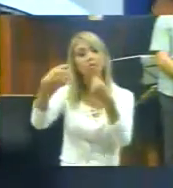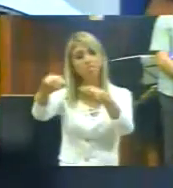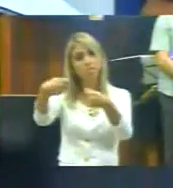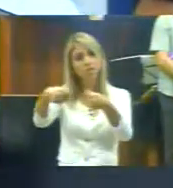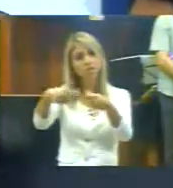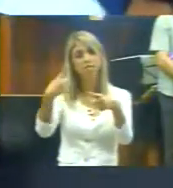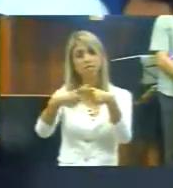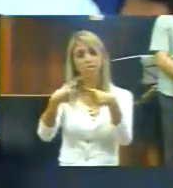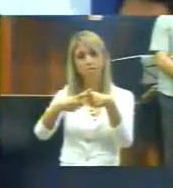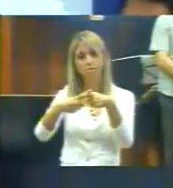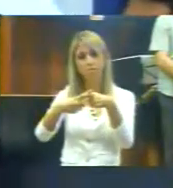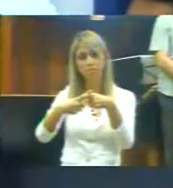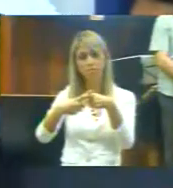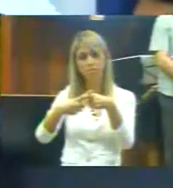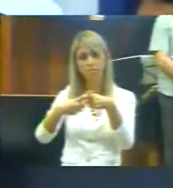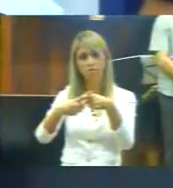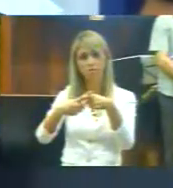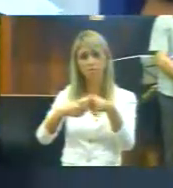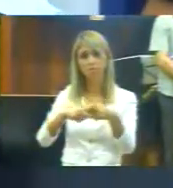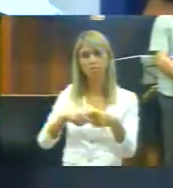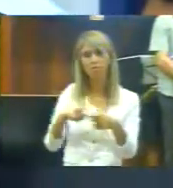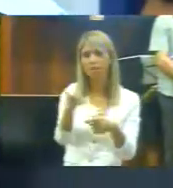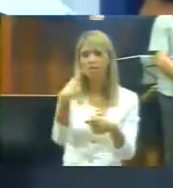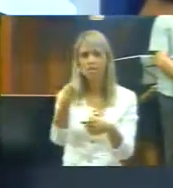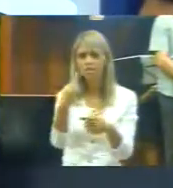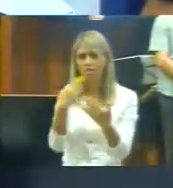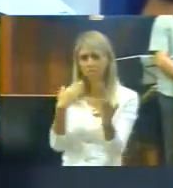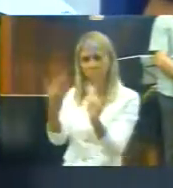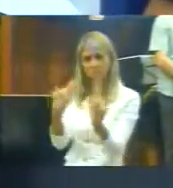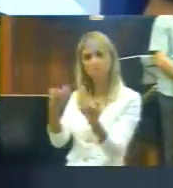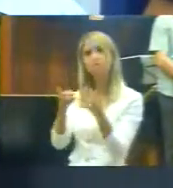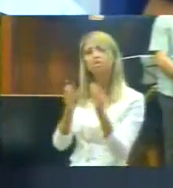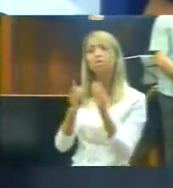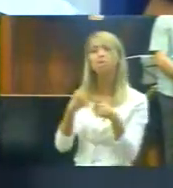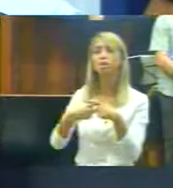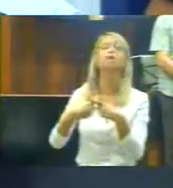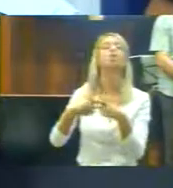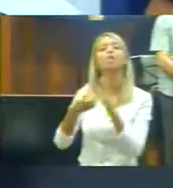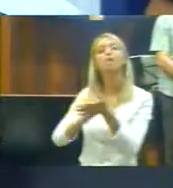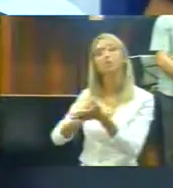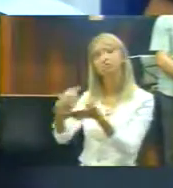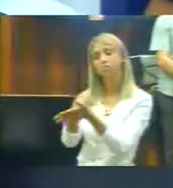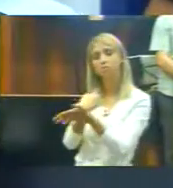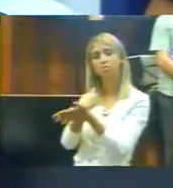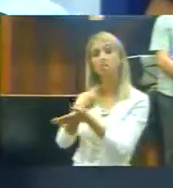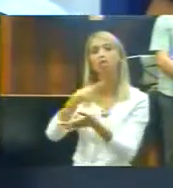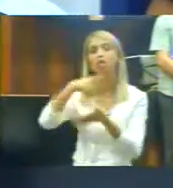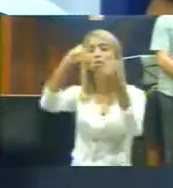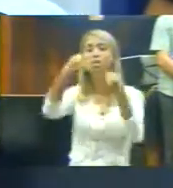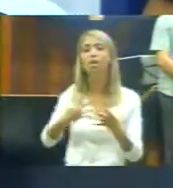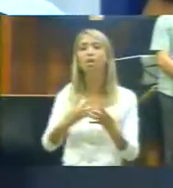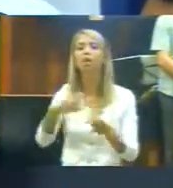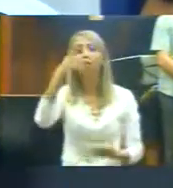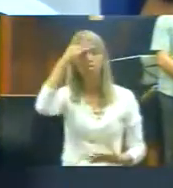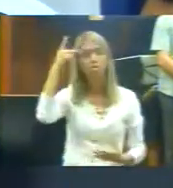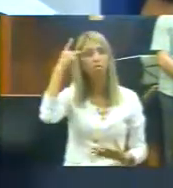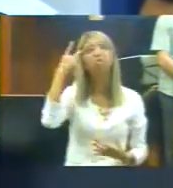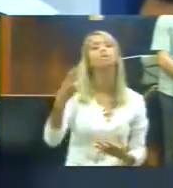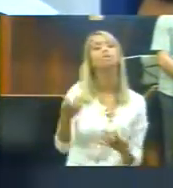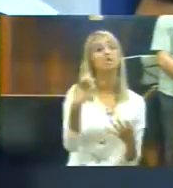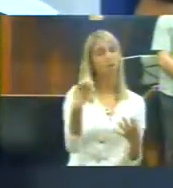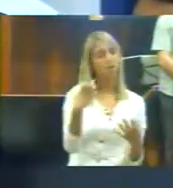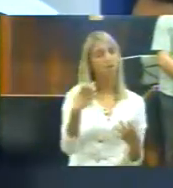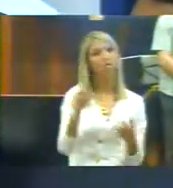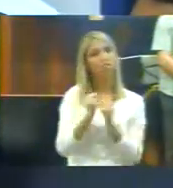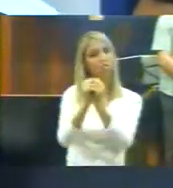Porque em muitas das entrevistas, como a gente estava falando, uma palavra que eu gostaria de deixar claro, nós somos pessoas assim como vocês. Nós pegamos o ônibus,